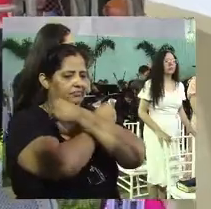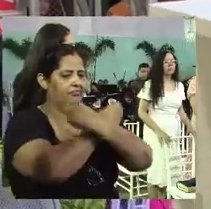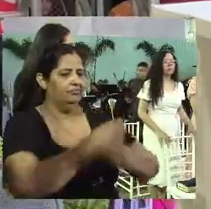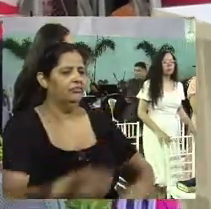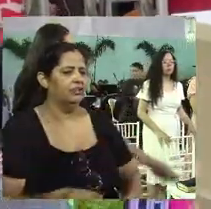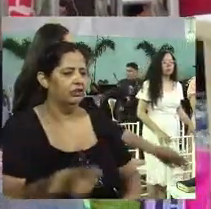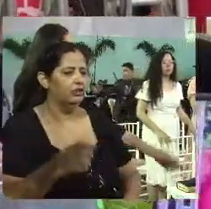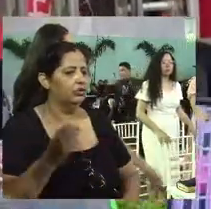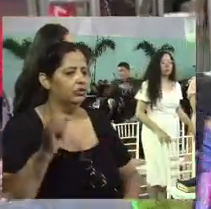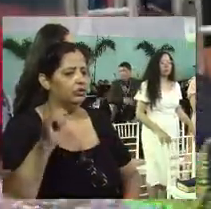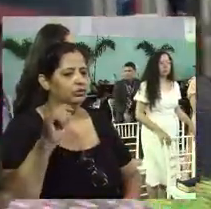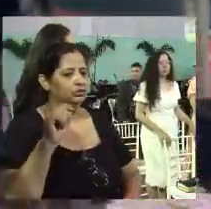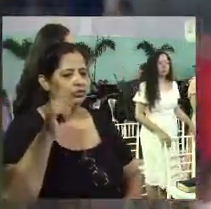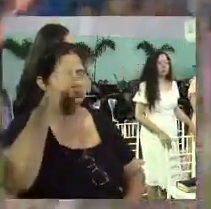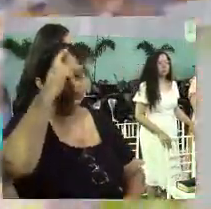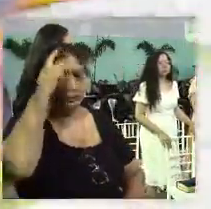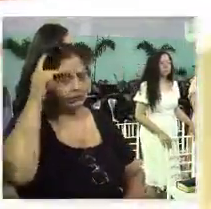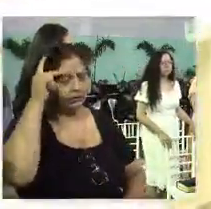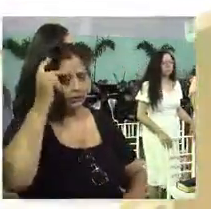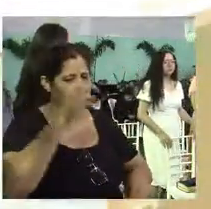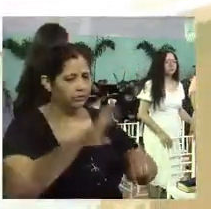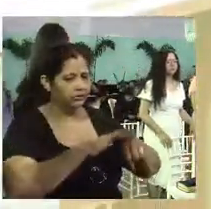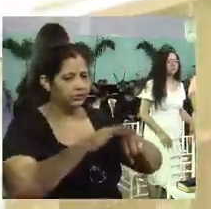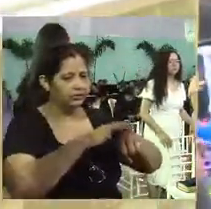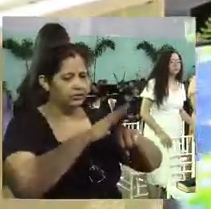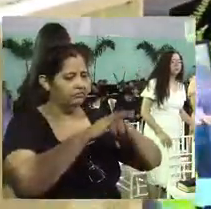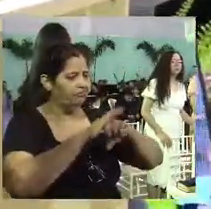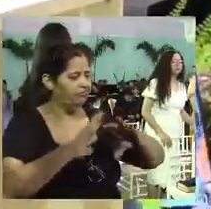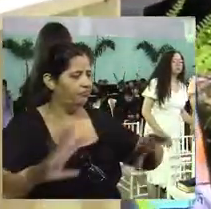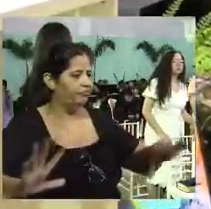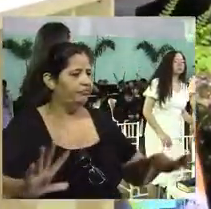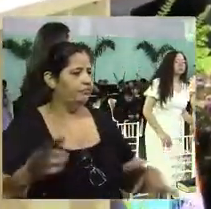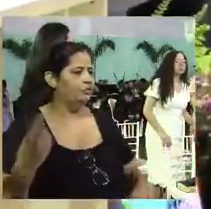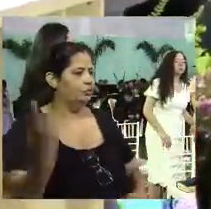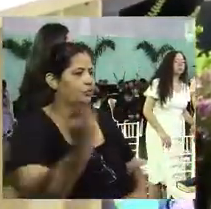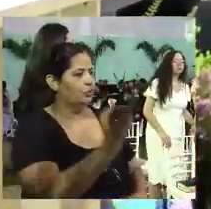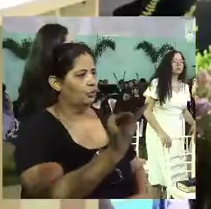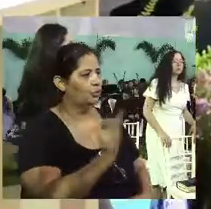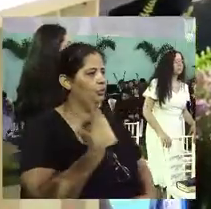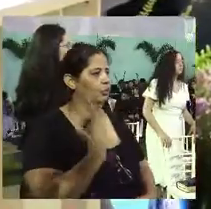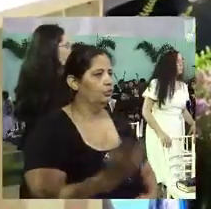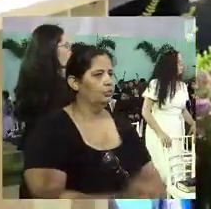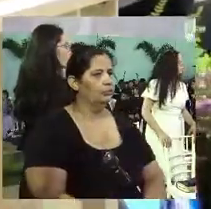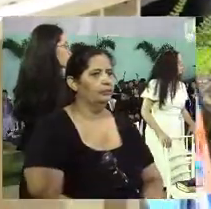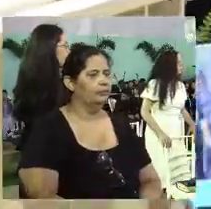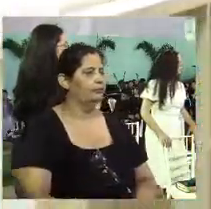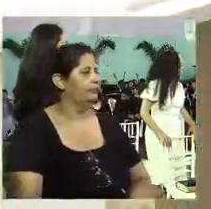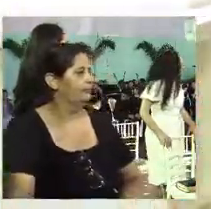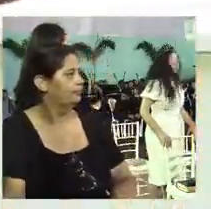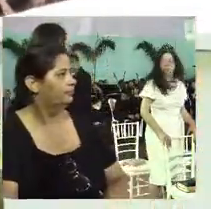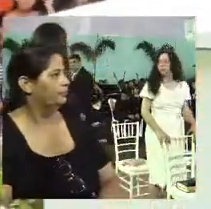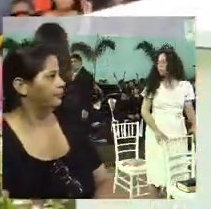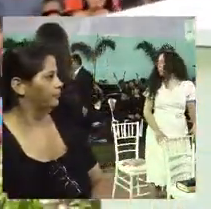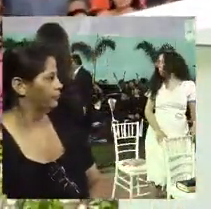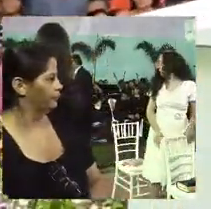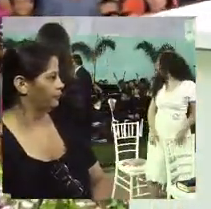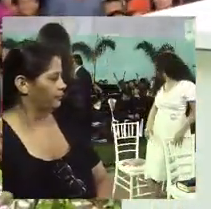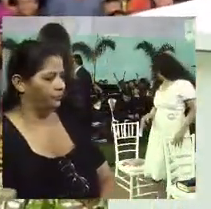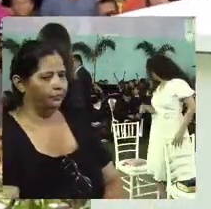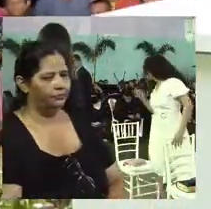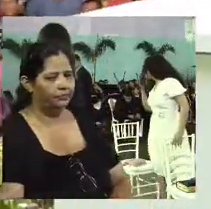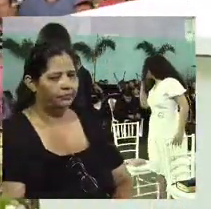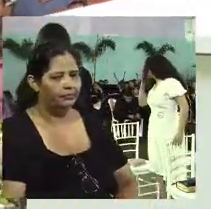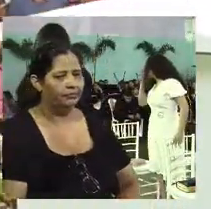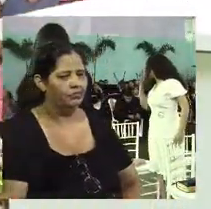isso corre aqui todos que foram curados vamos pegar aqui os três testemunhos para você